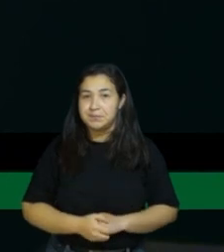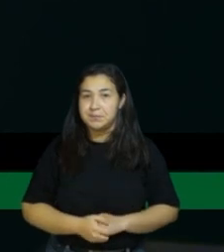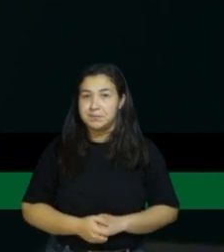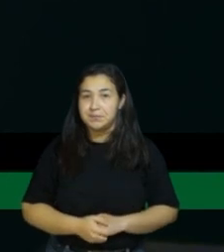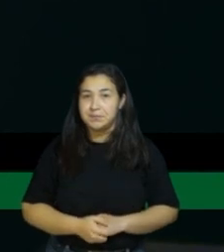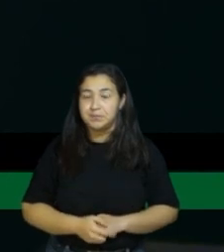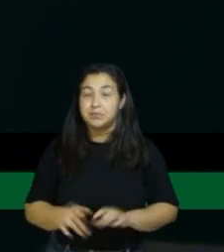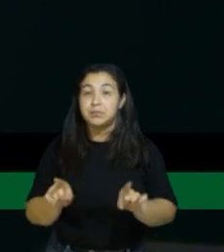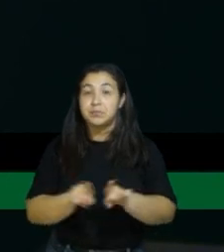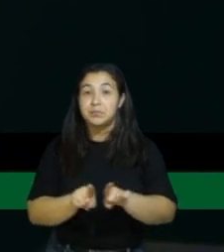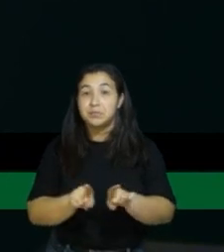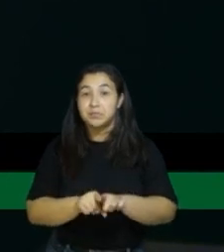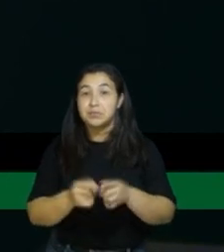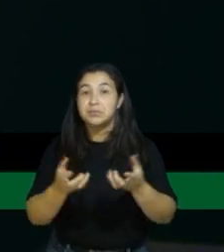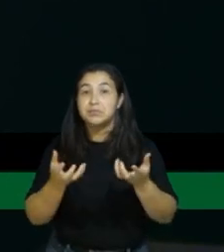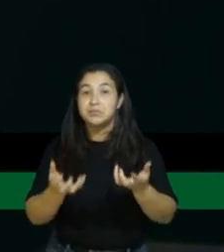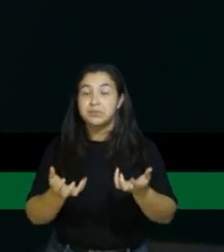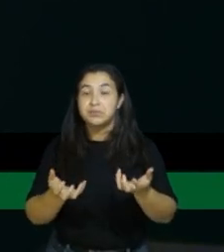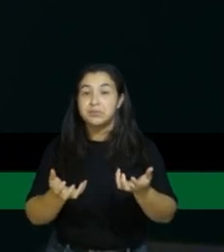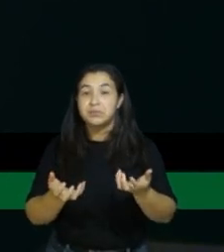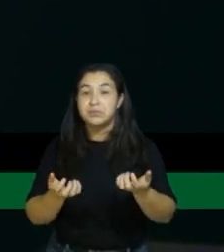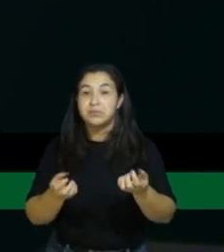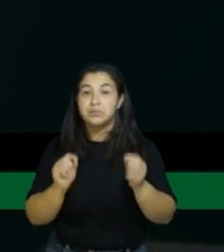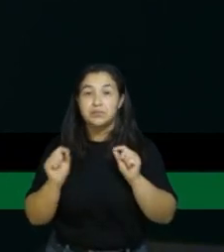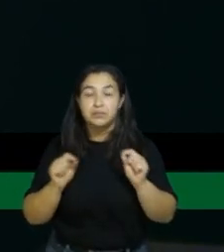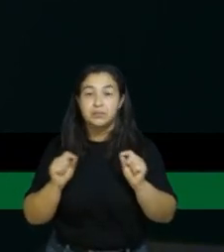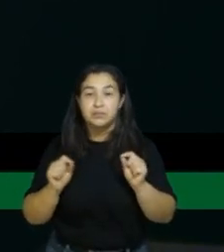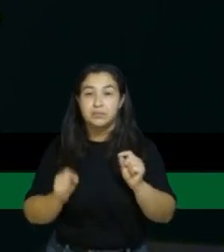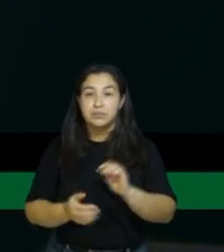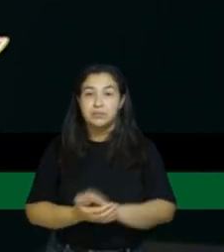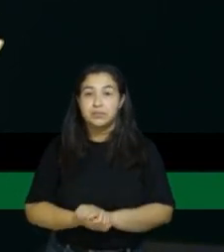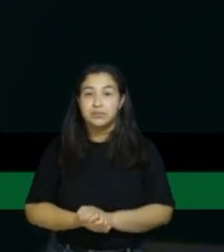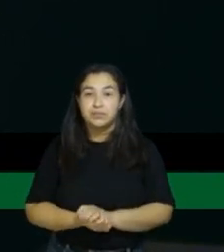também senhores deputados quero aqui e